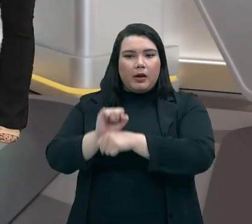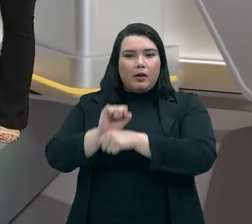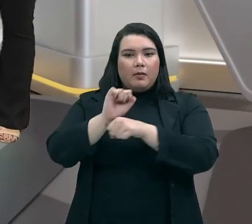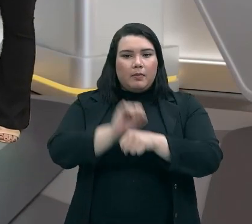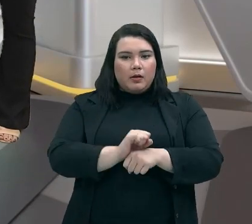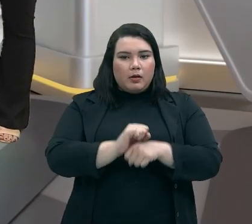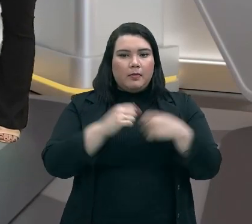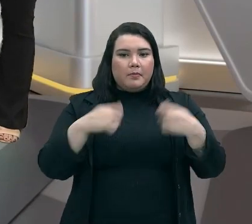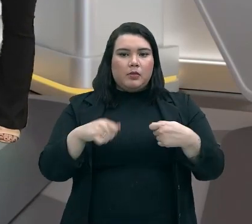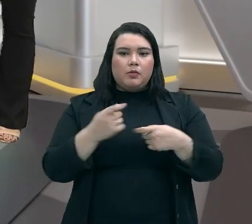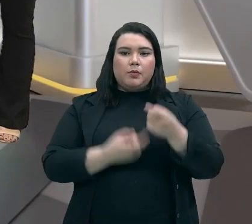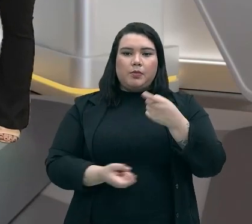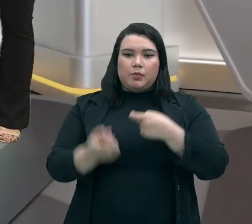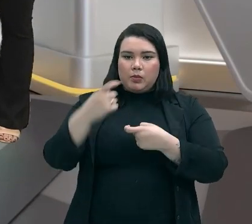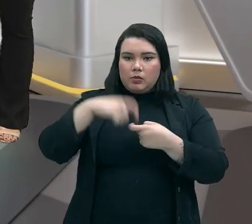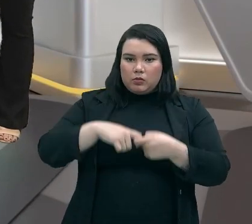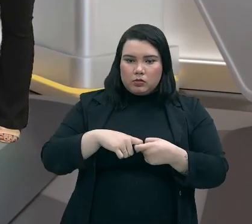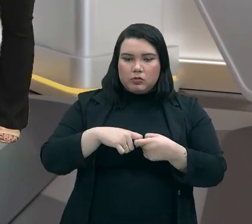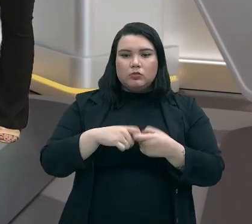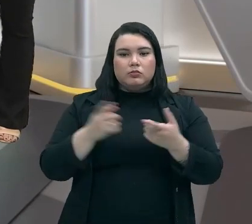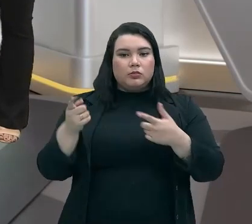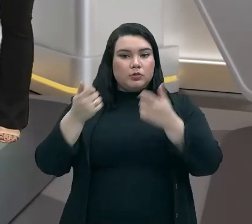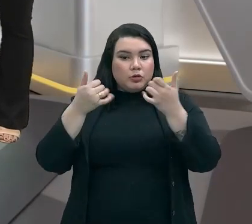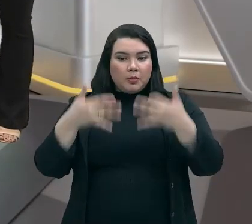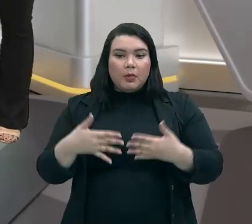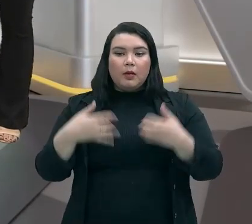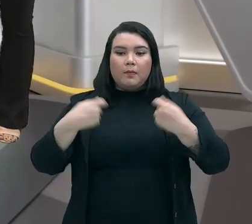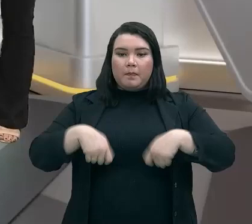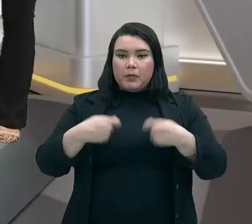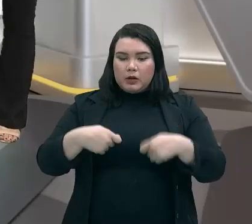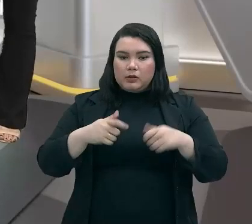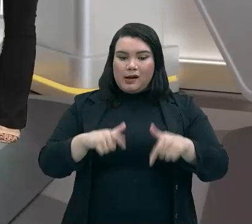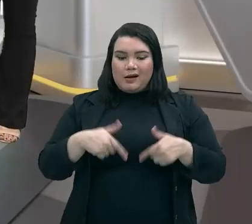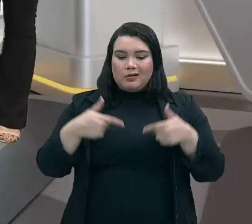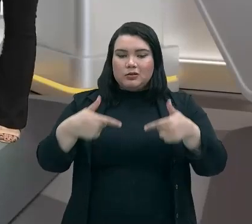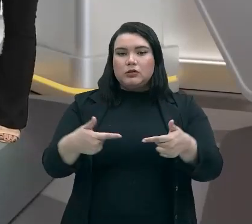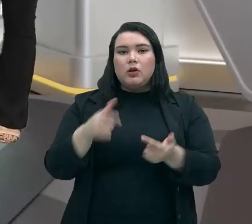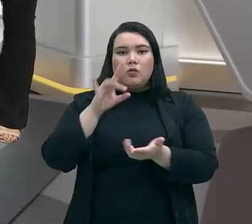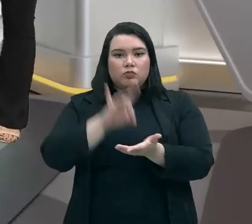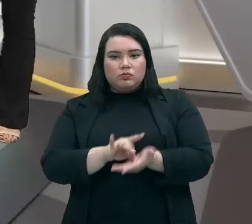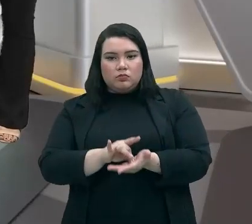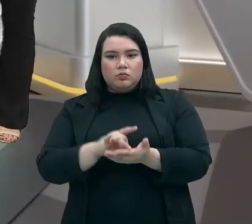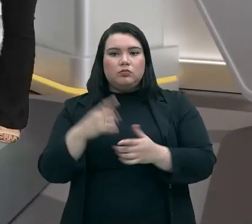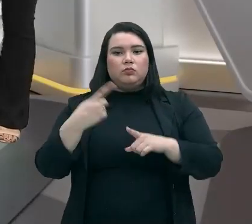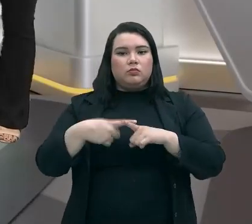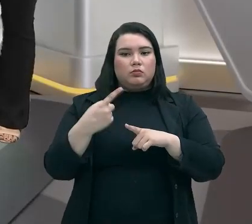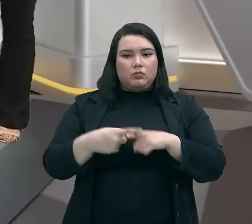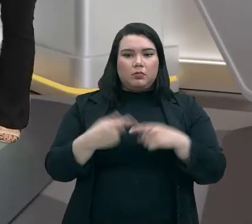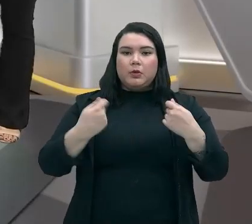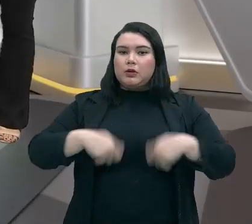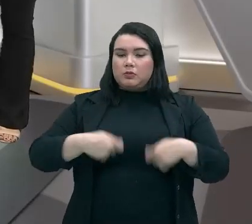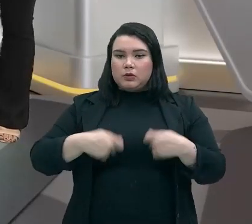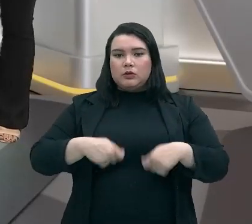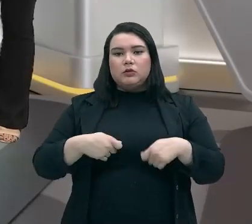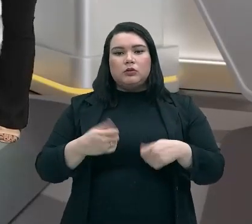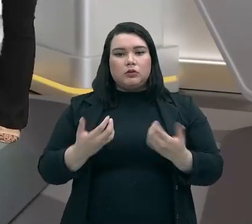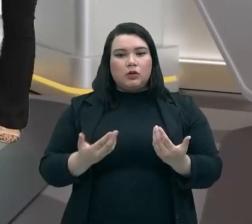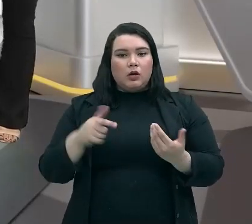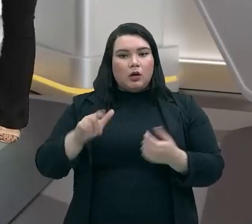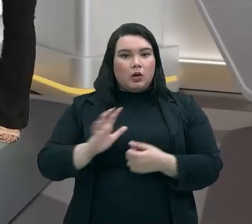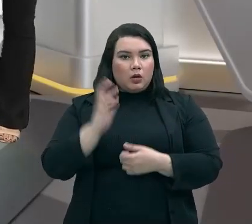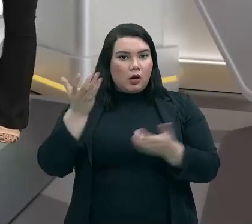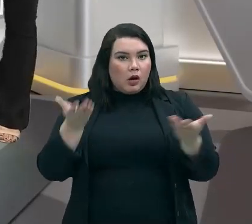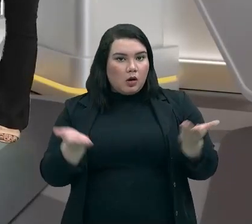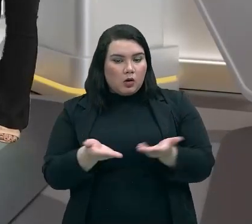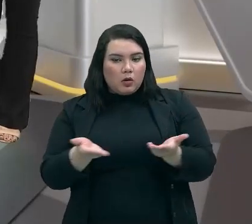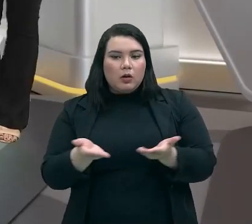preciso ser retomada, é preciso, como você falou, preciso pôr em prática, porque isso é necessário que algo seja feito